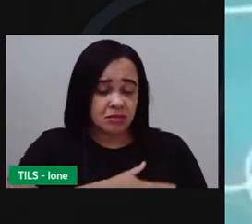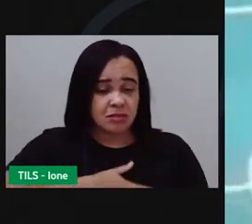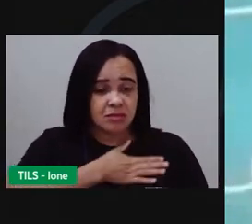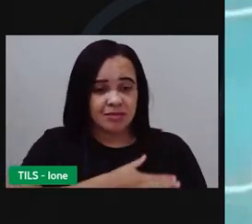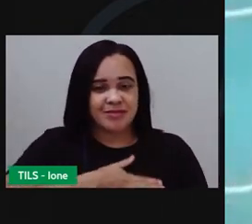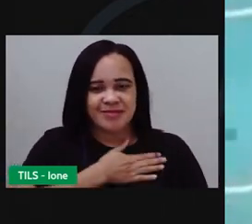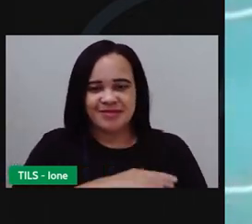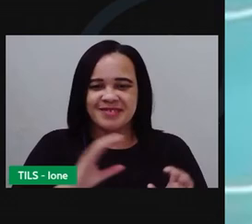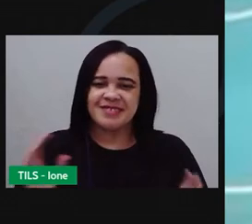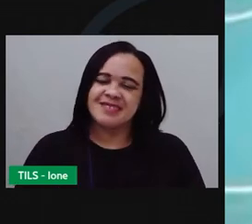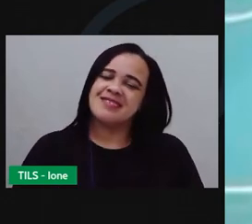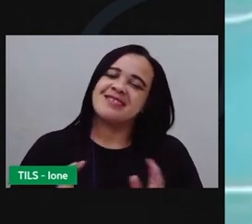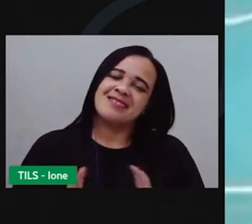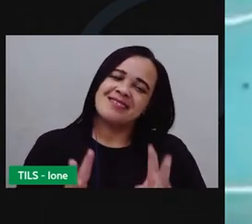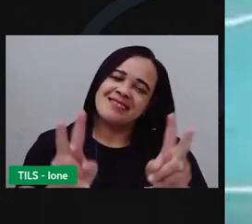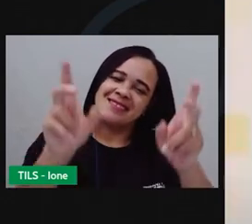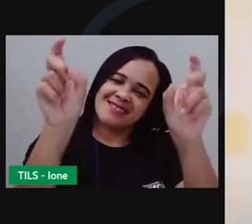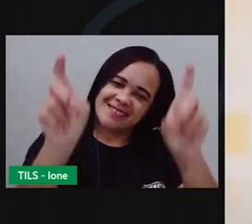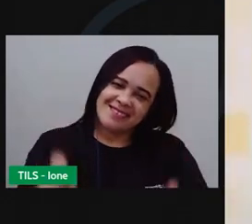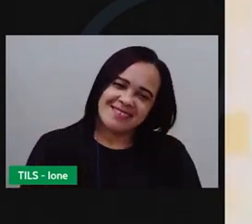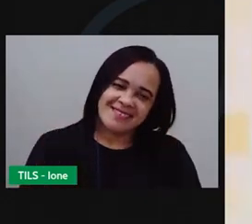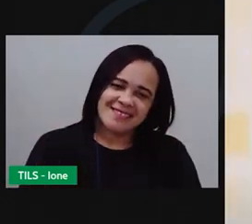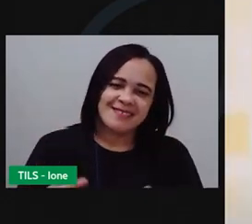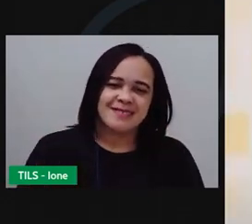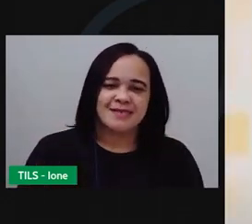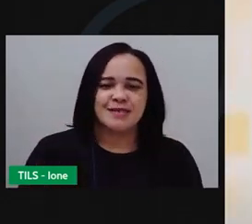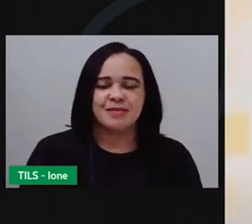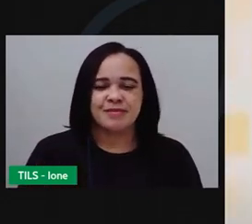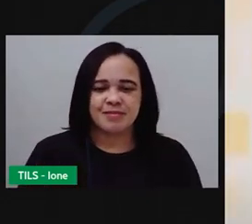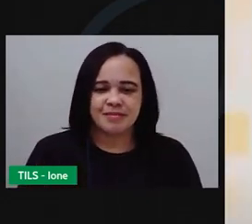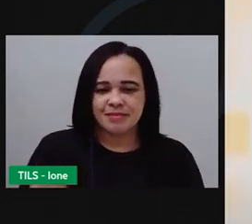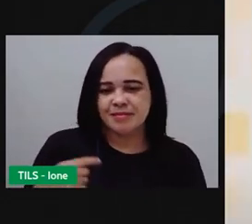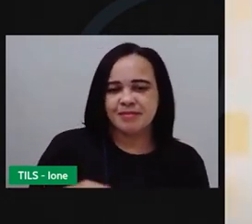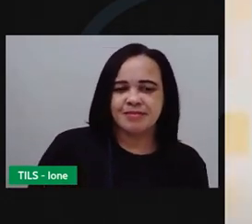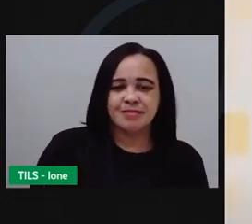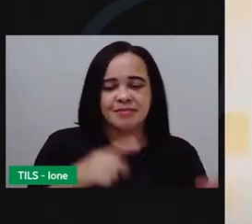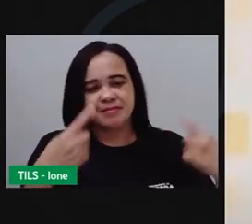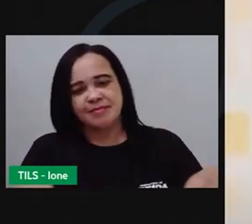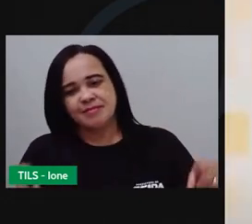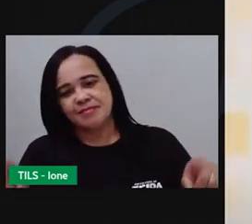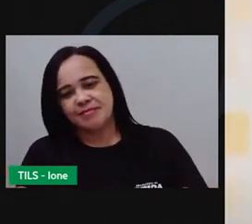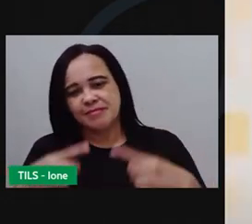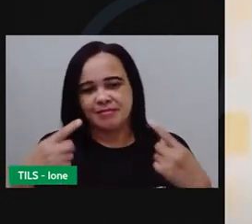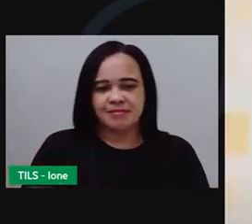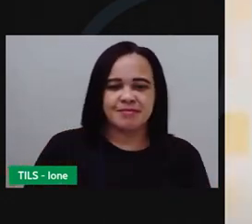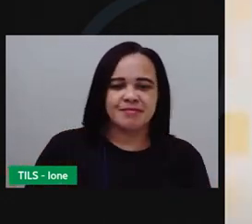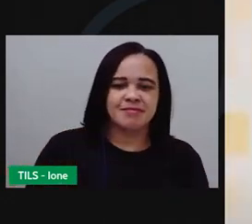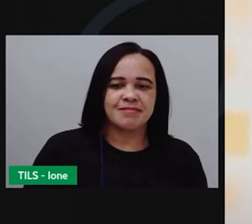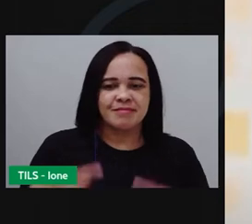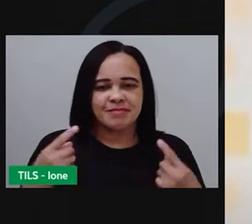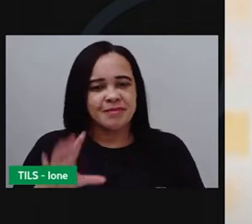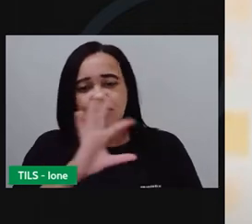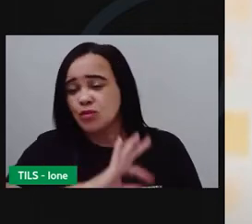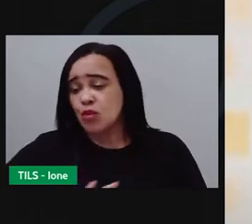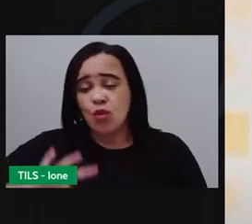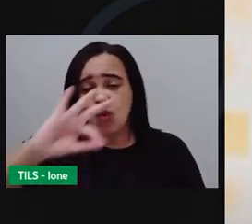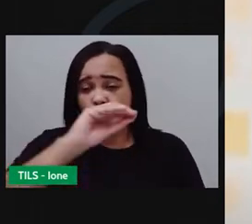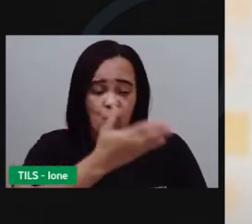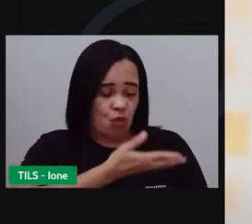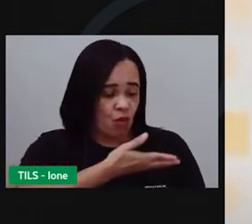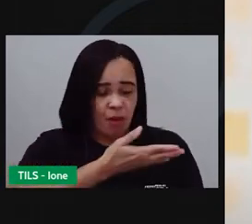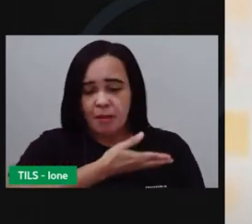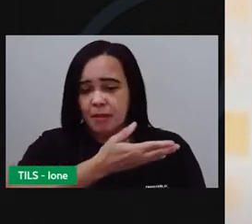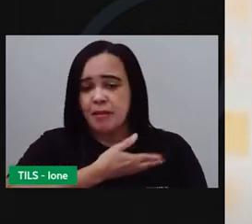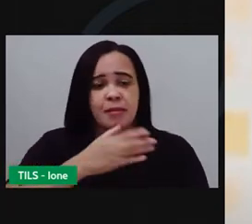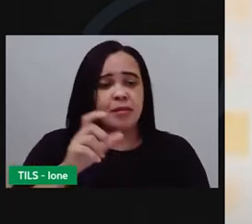é sempre assim que deve ser eu tenho amigos de todos os jeitos e de todos os